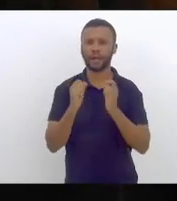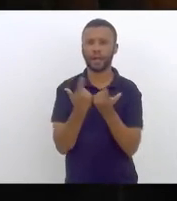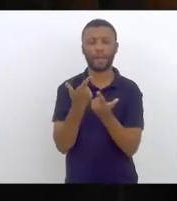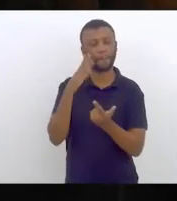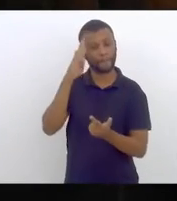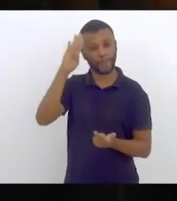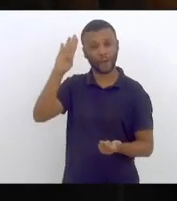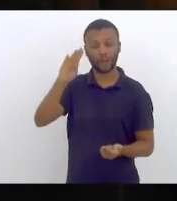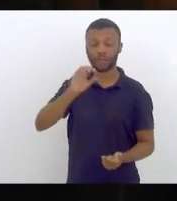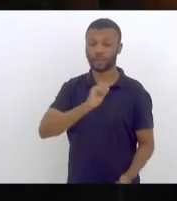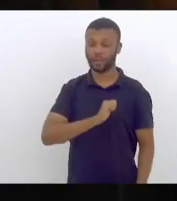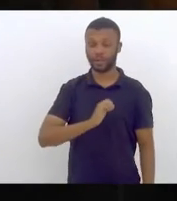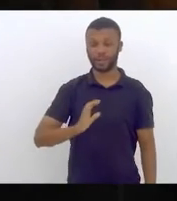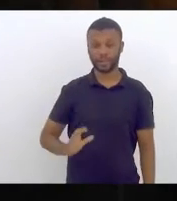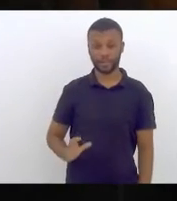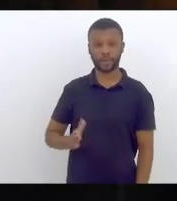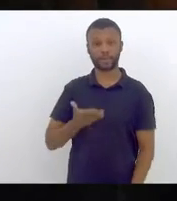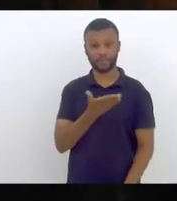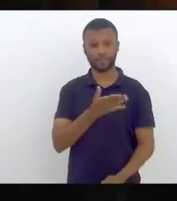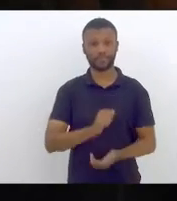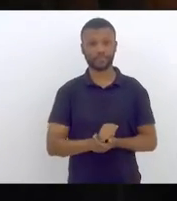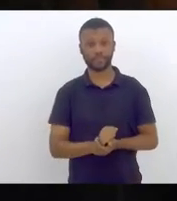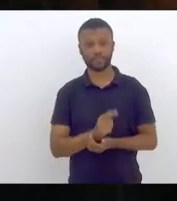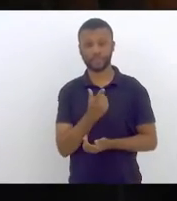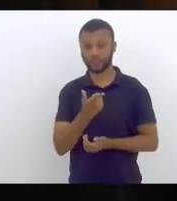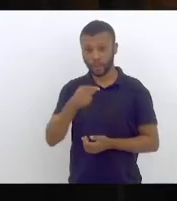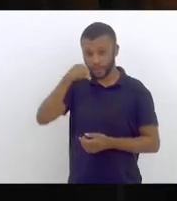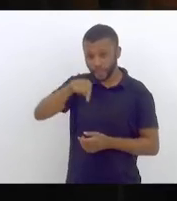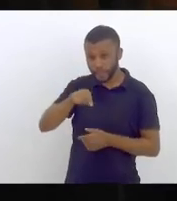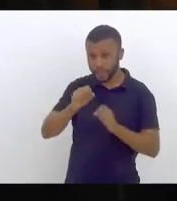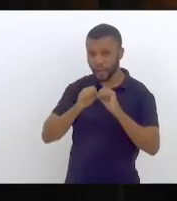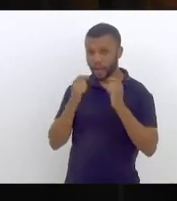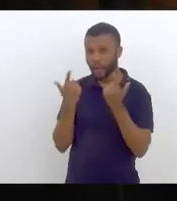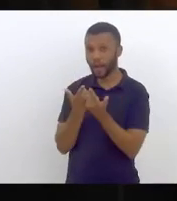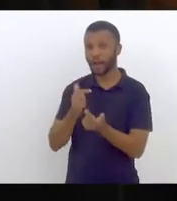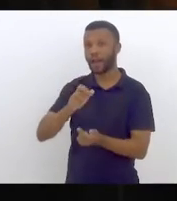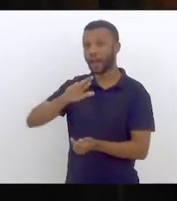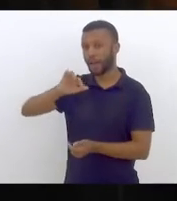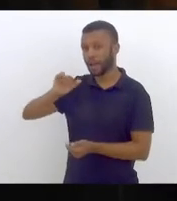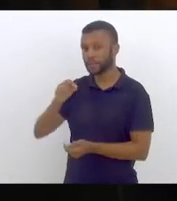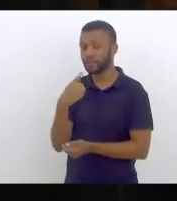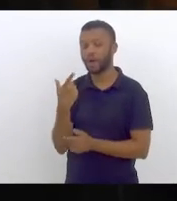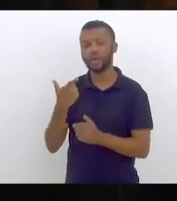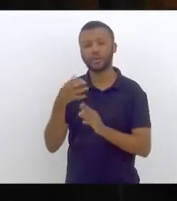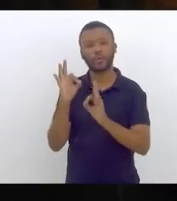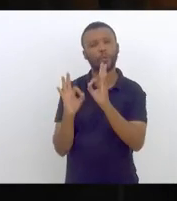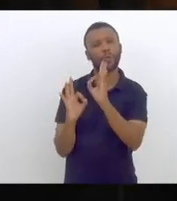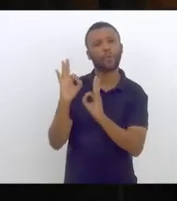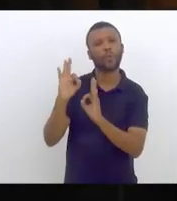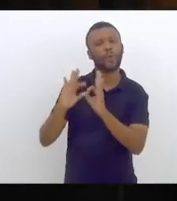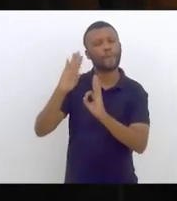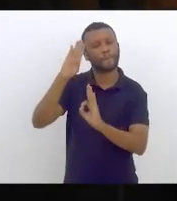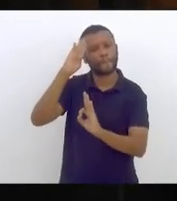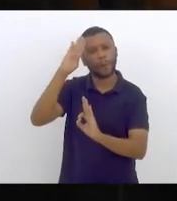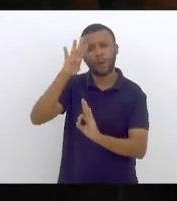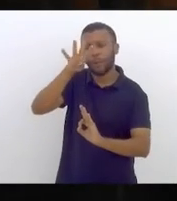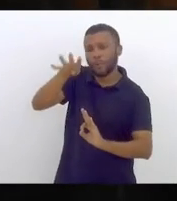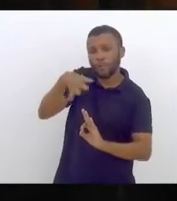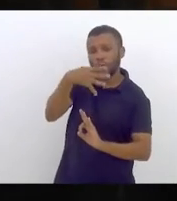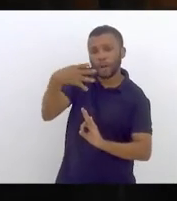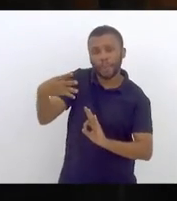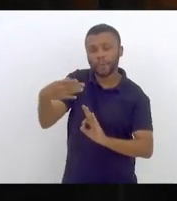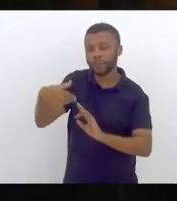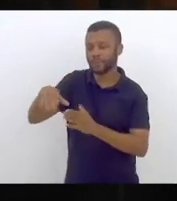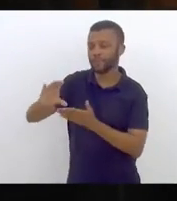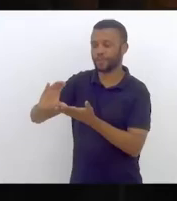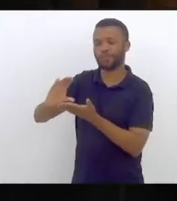presidente André Siciliano, que foi a partir dessa casa que construímos o maior programa de distribuição de